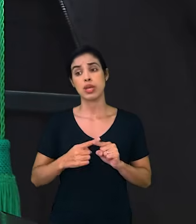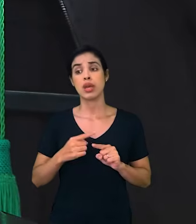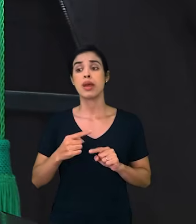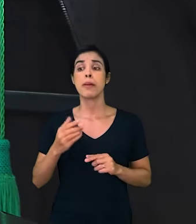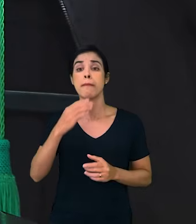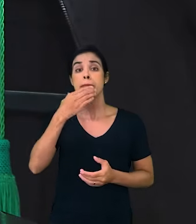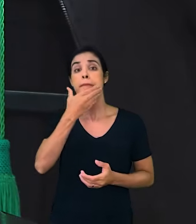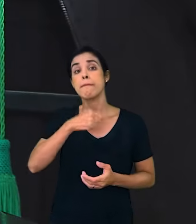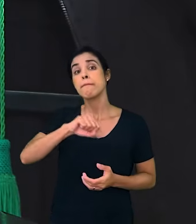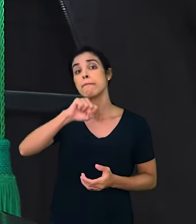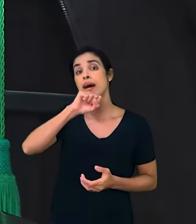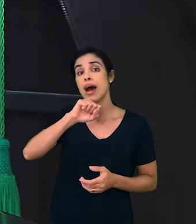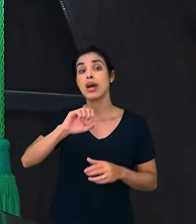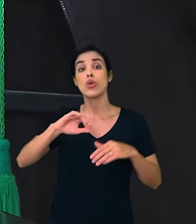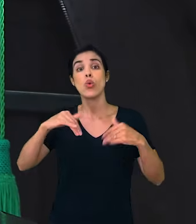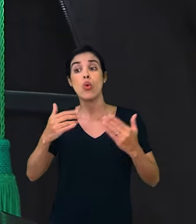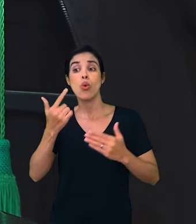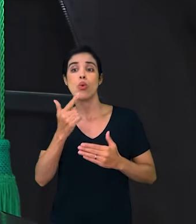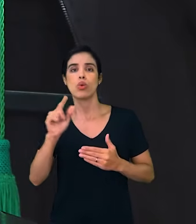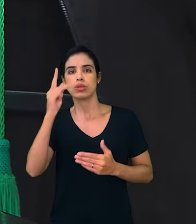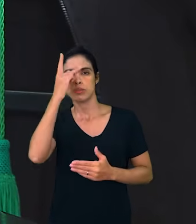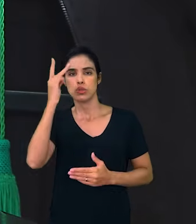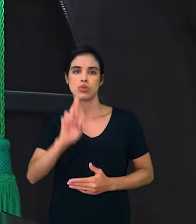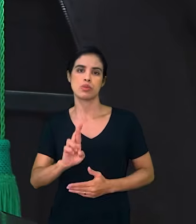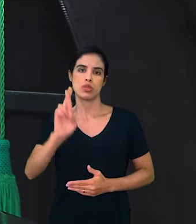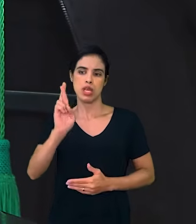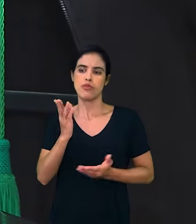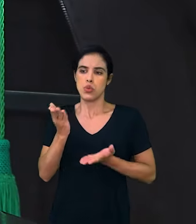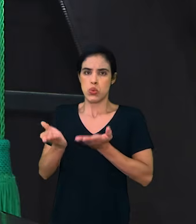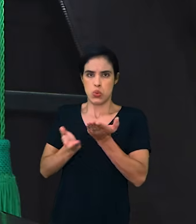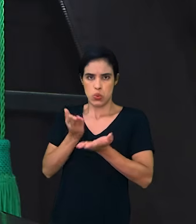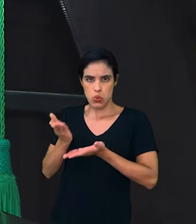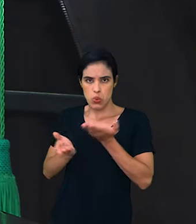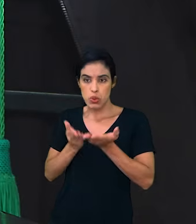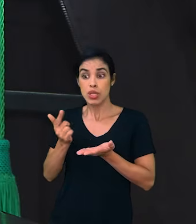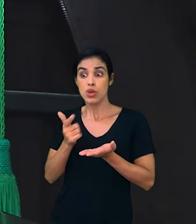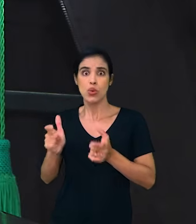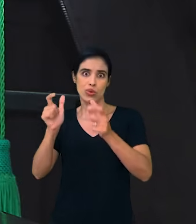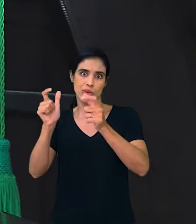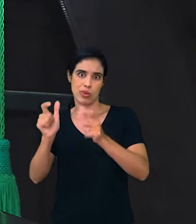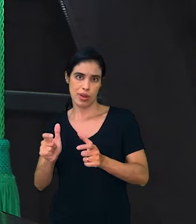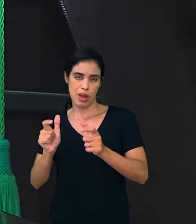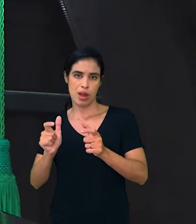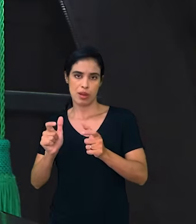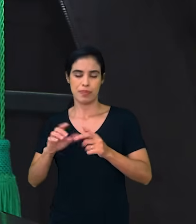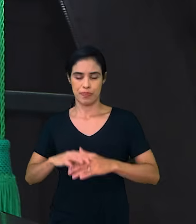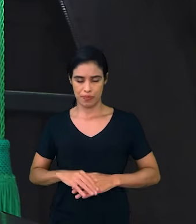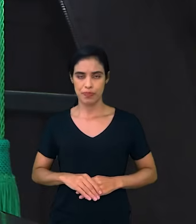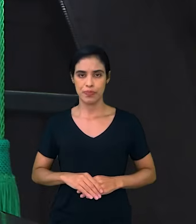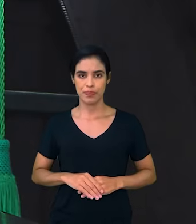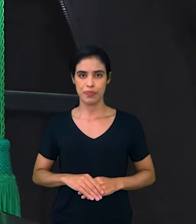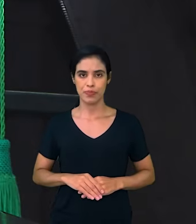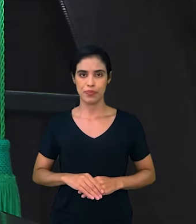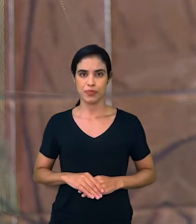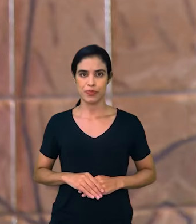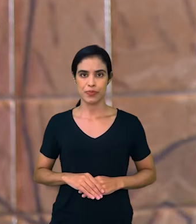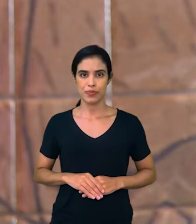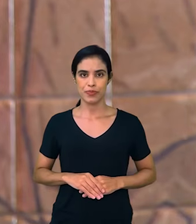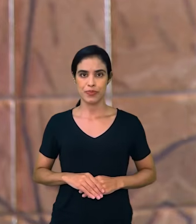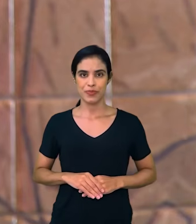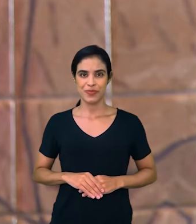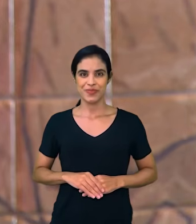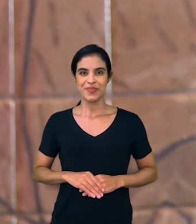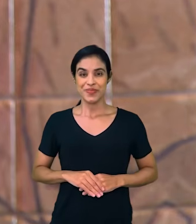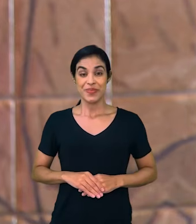ou outros cuidadores que necessitam de um local de cuidado para a criança durante o trabalho sem que sofram discriminação.